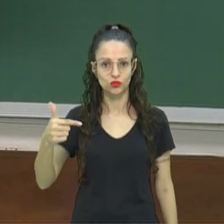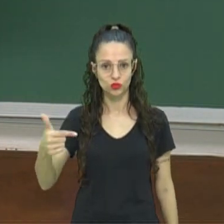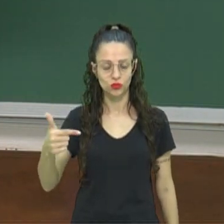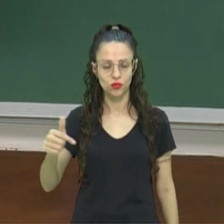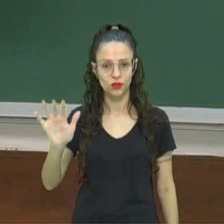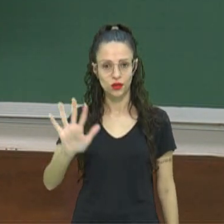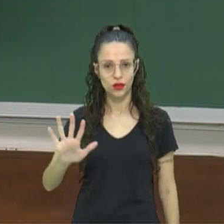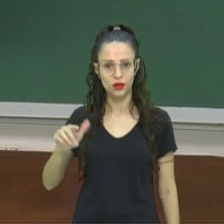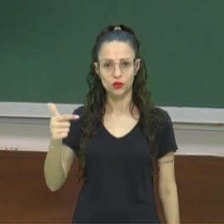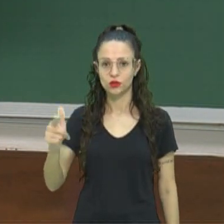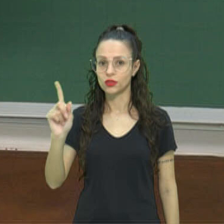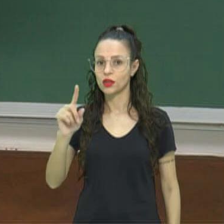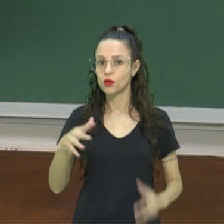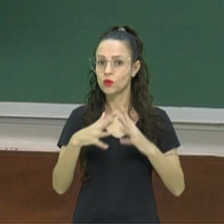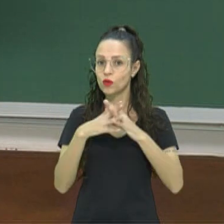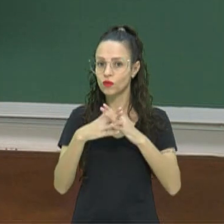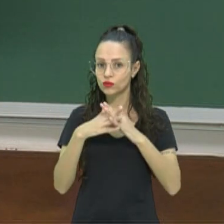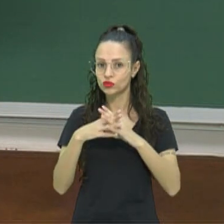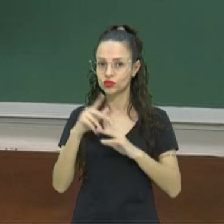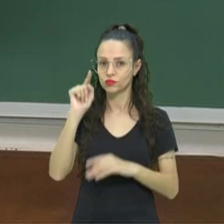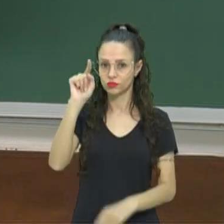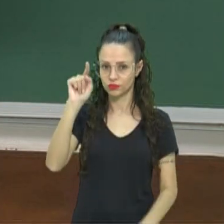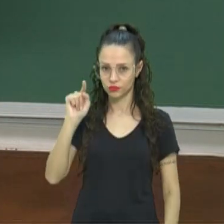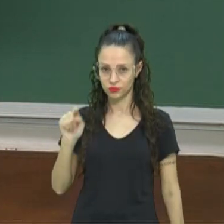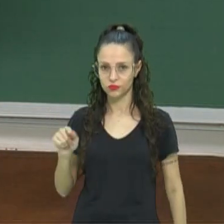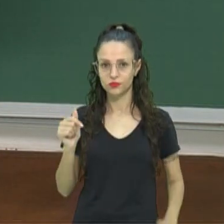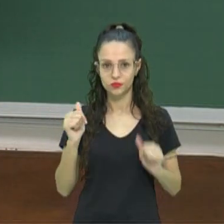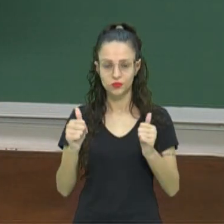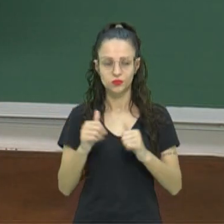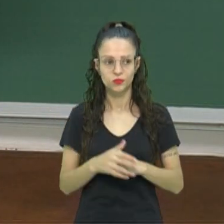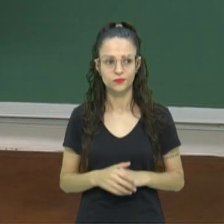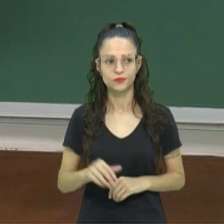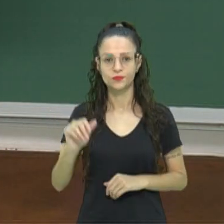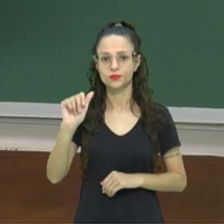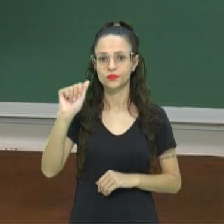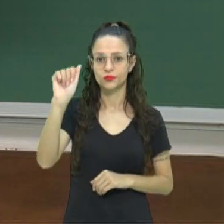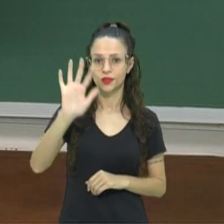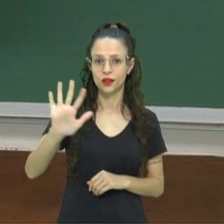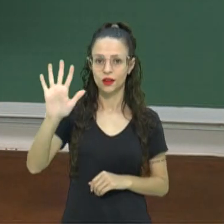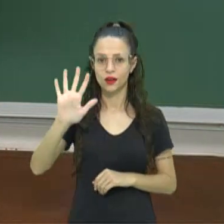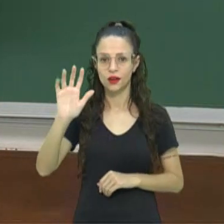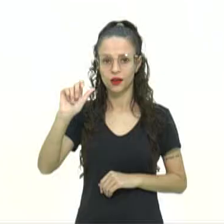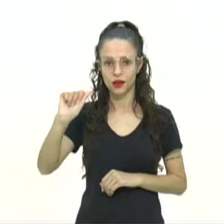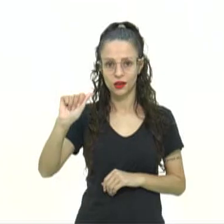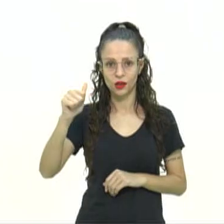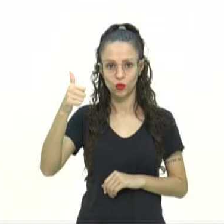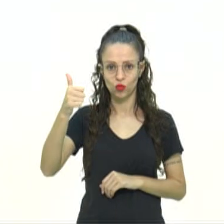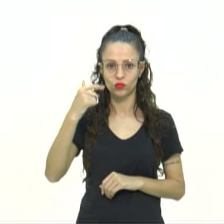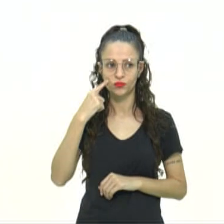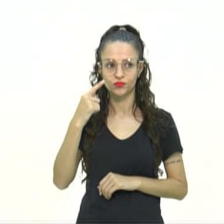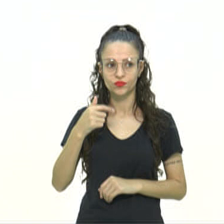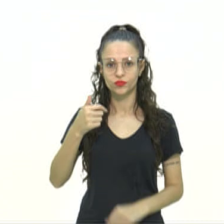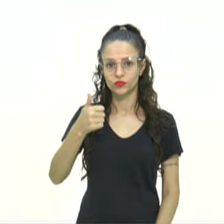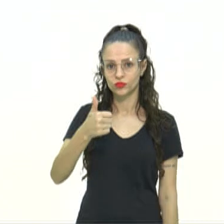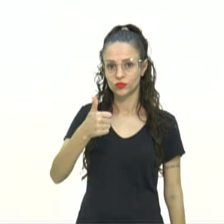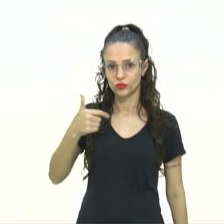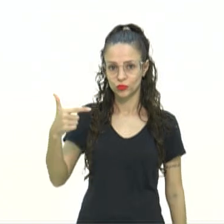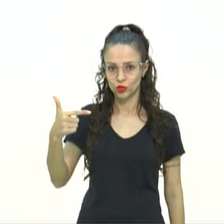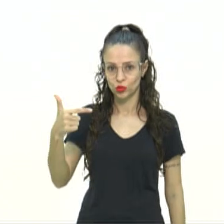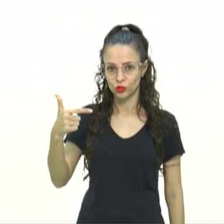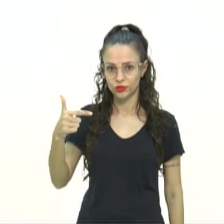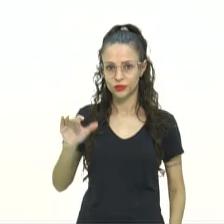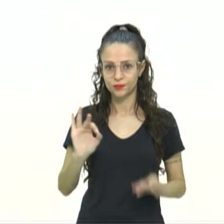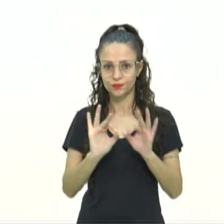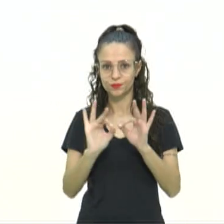para não dar confusão, tá bom? Então a área 1. A área 1 é um retângulo de cima, lá, ó, 12 de